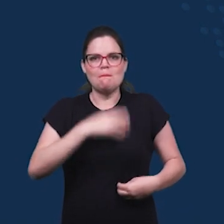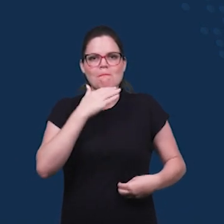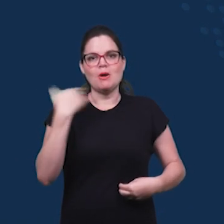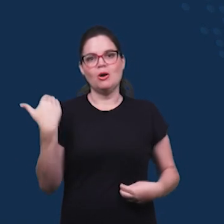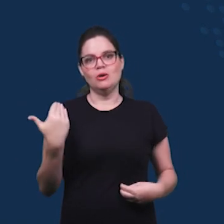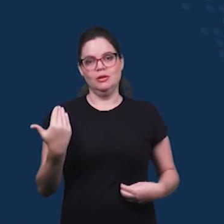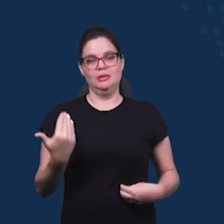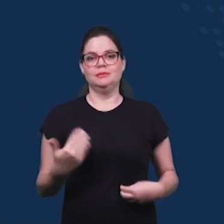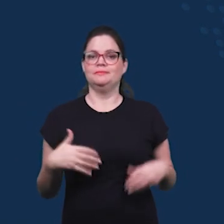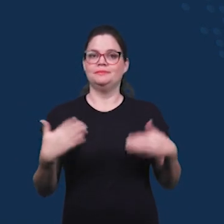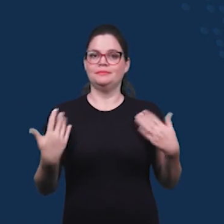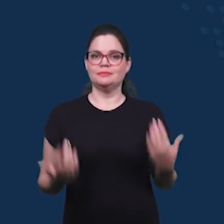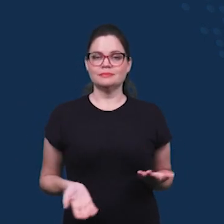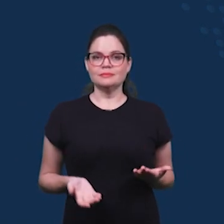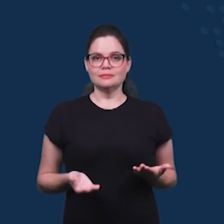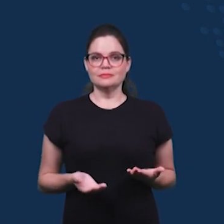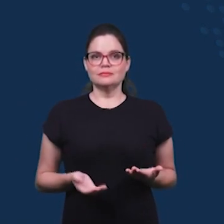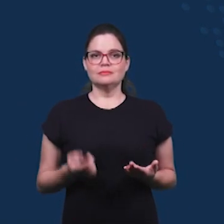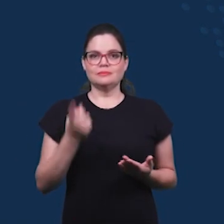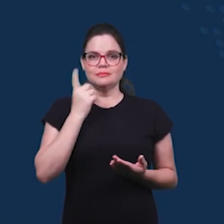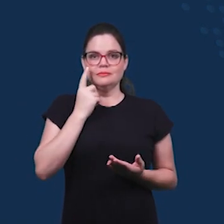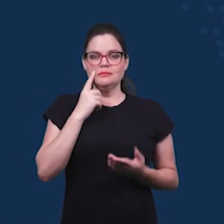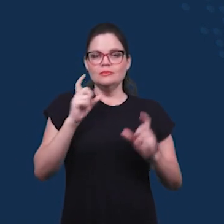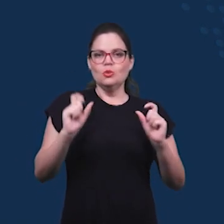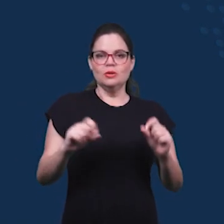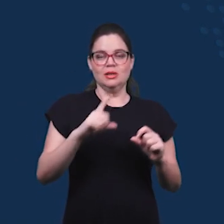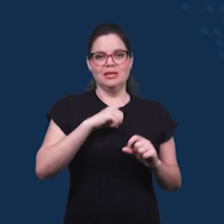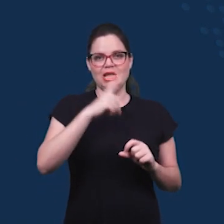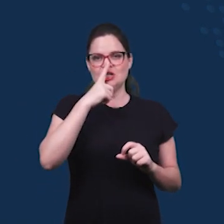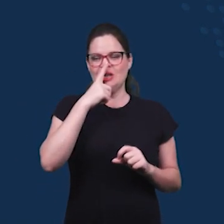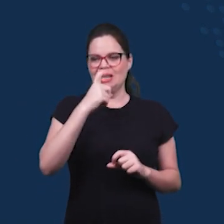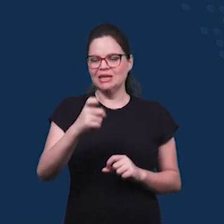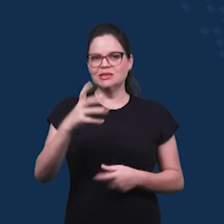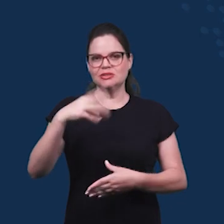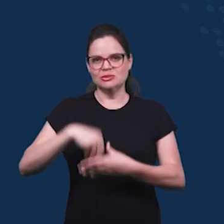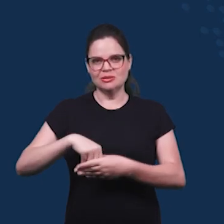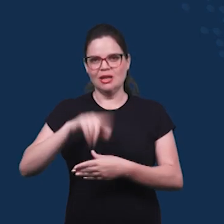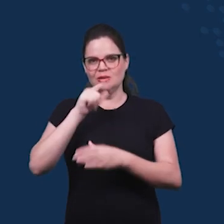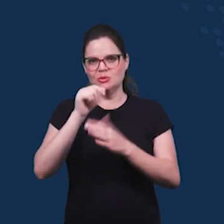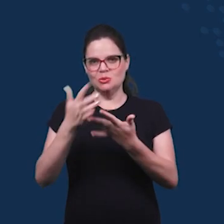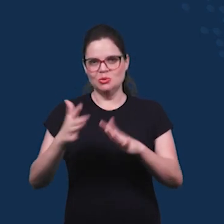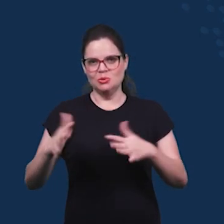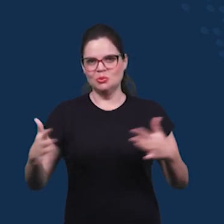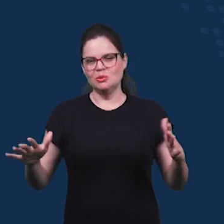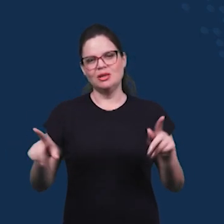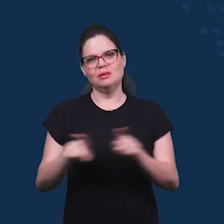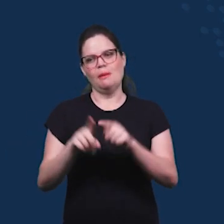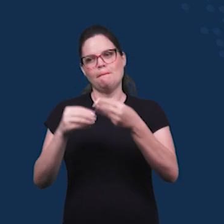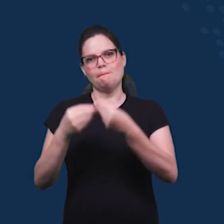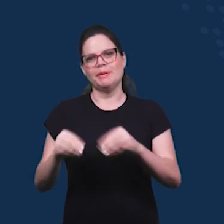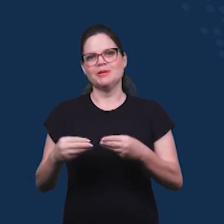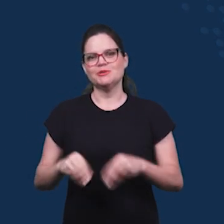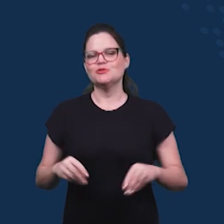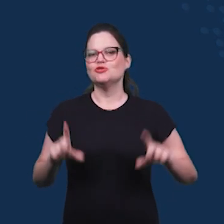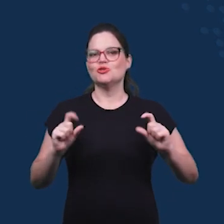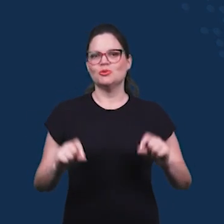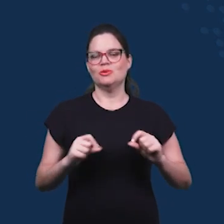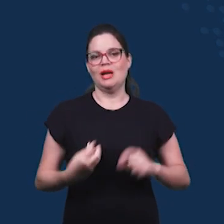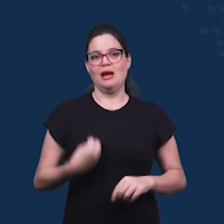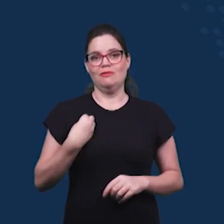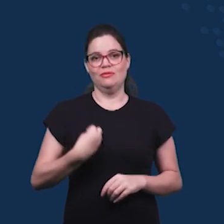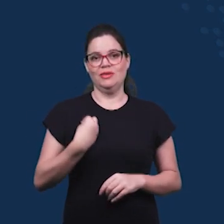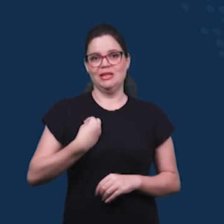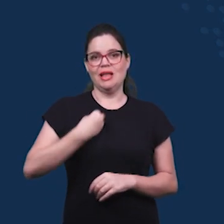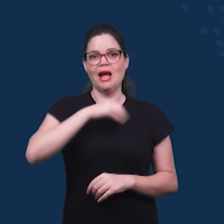que é feita pela humanidade nos oceanos, contribui muito para a morte da vida marinha. Ou seja, constatando mais uma